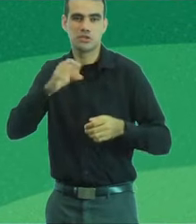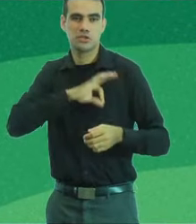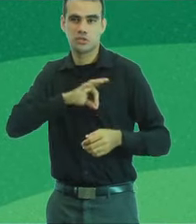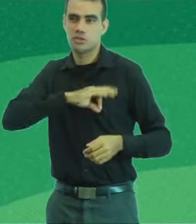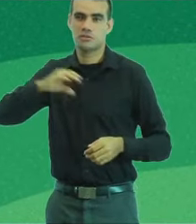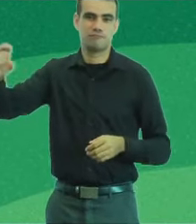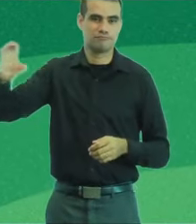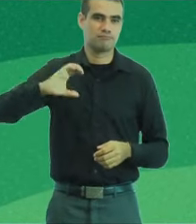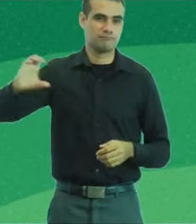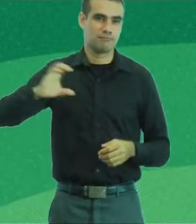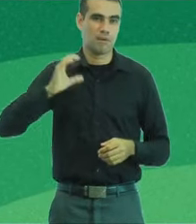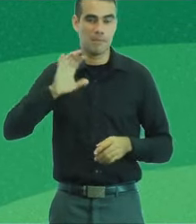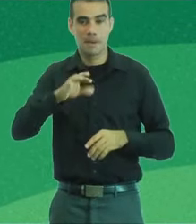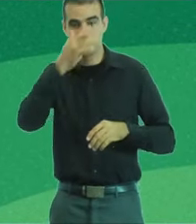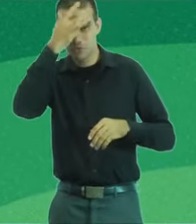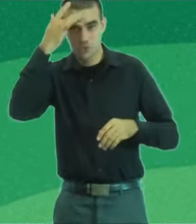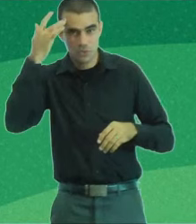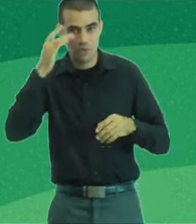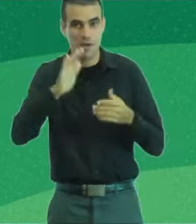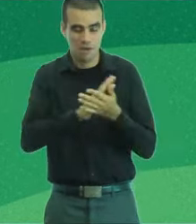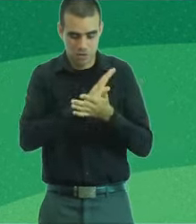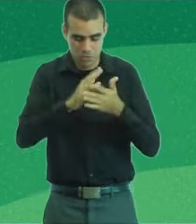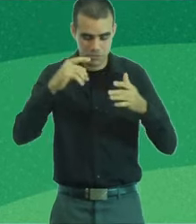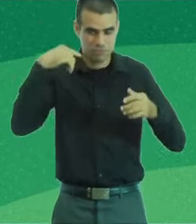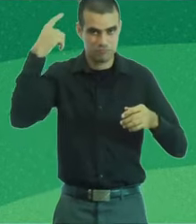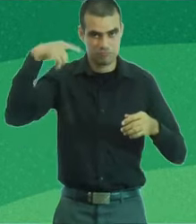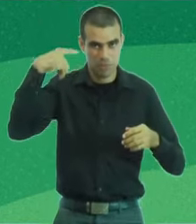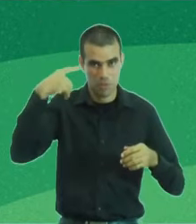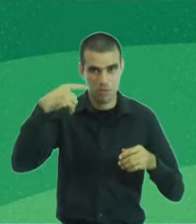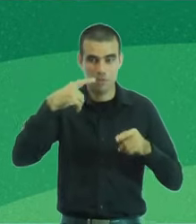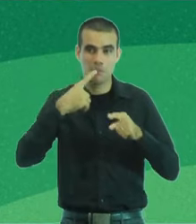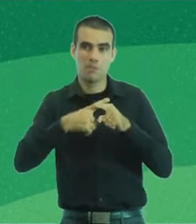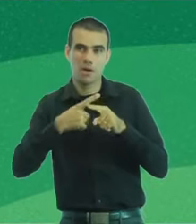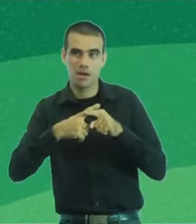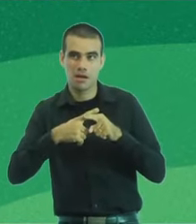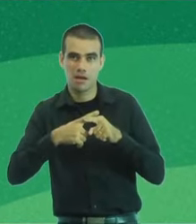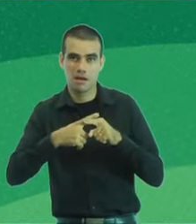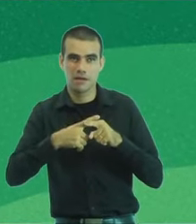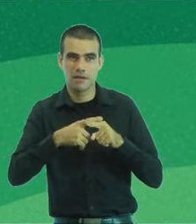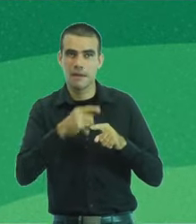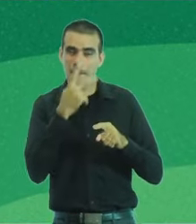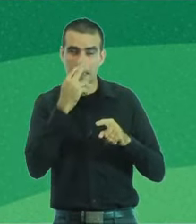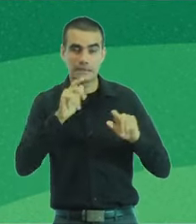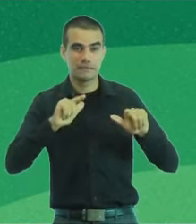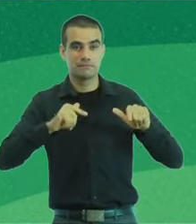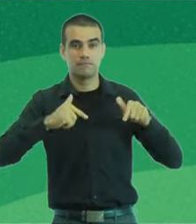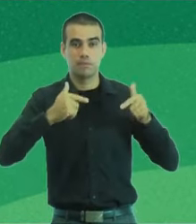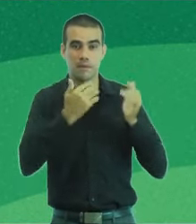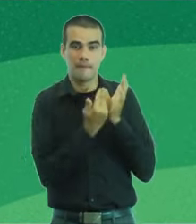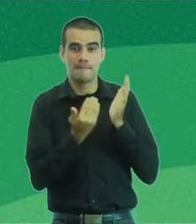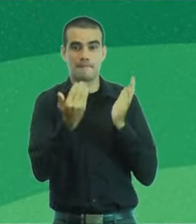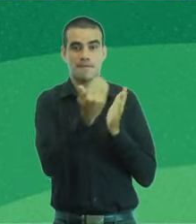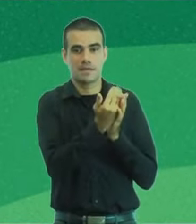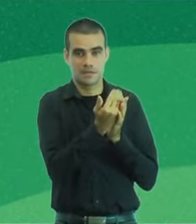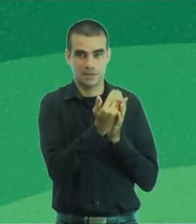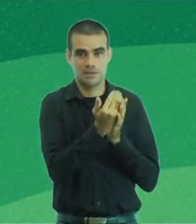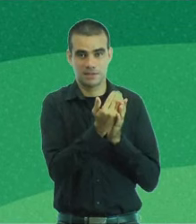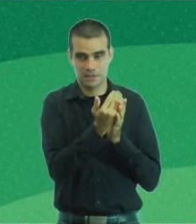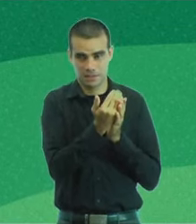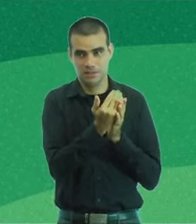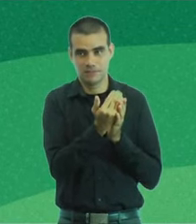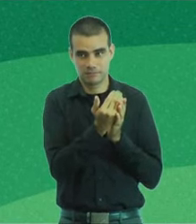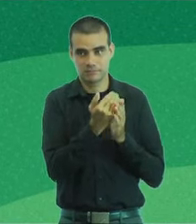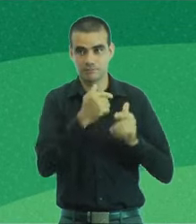as pessoas é muito maluco porque você tem que cidade uma forma que é diferente do que eu me dava no trabalho assim